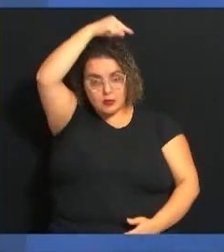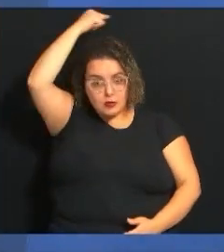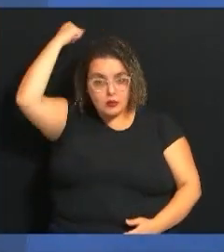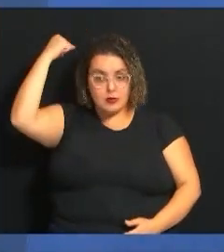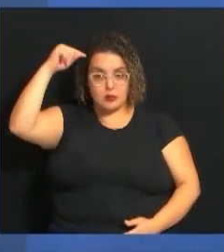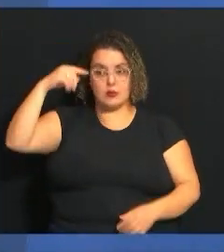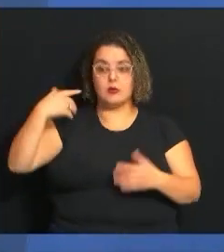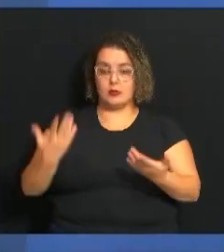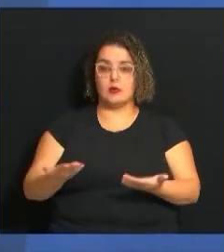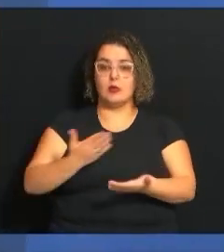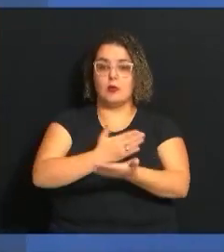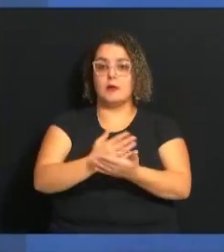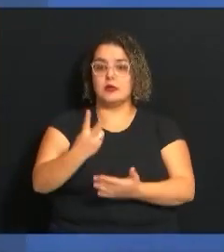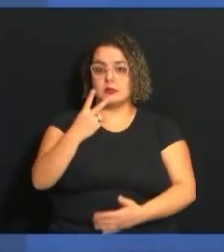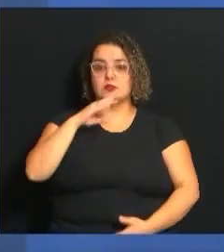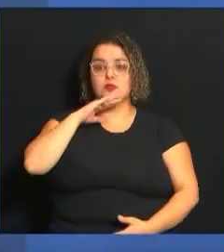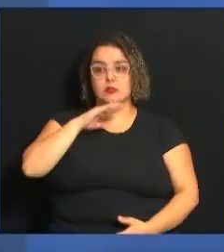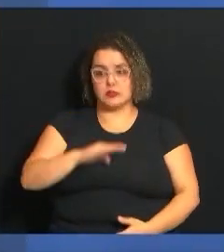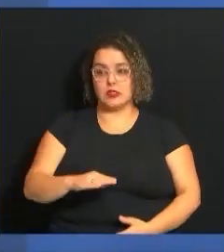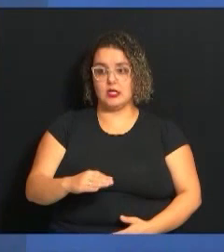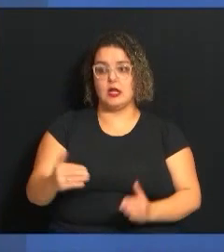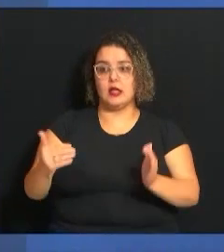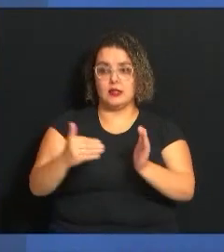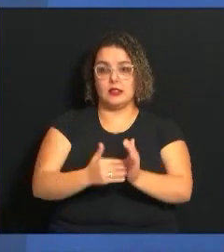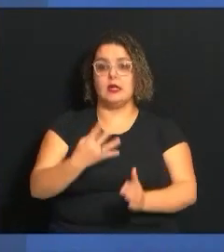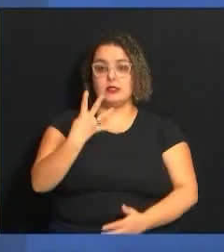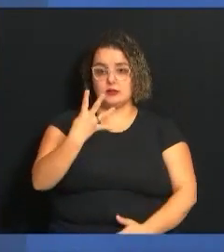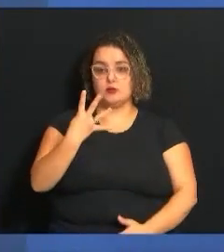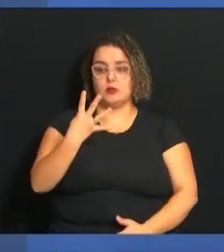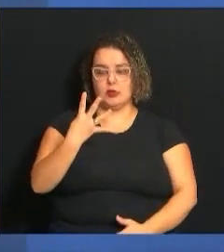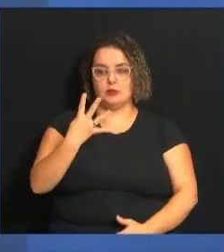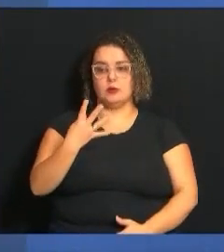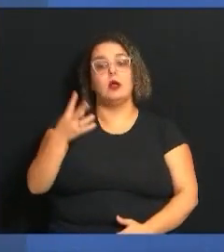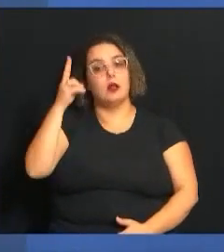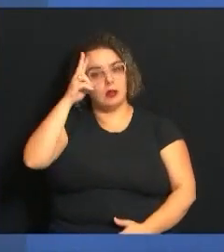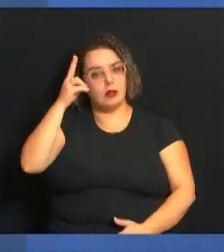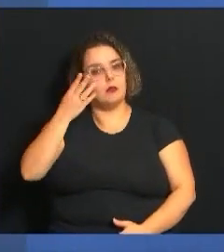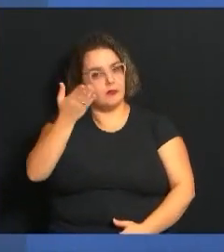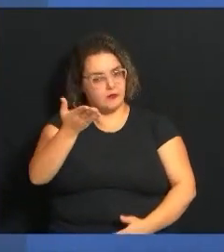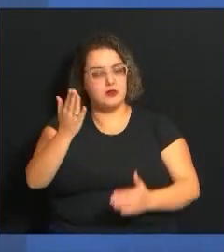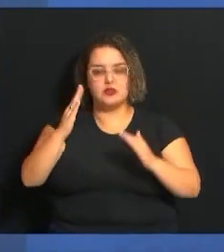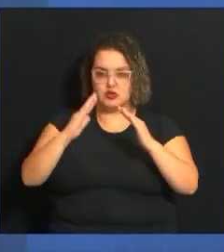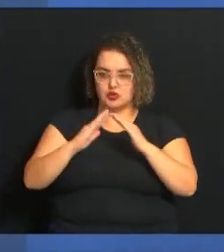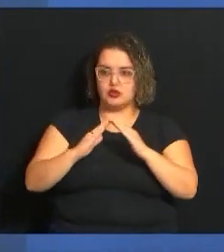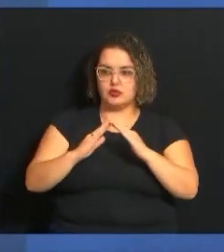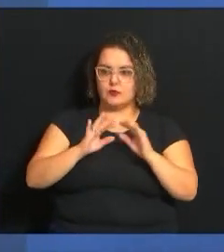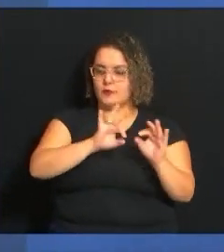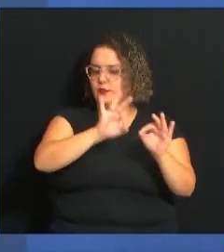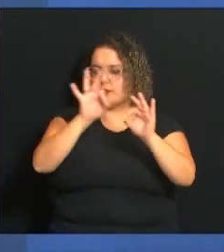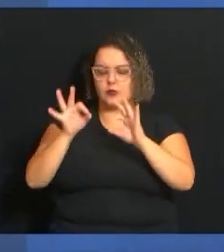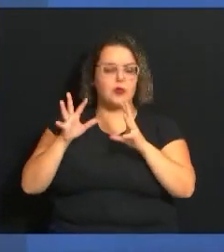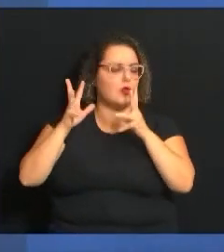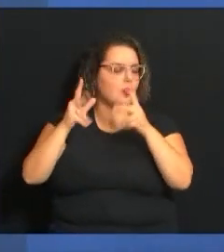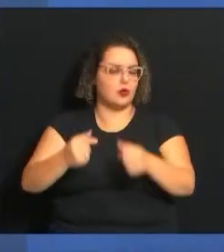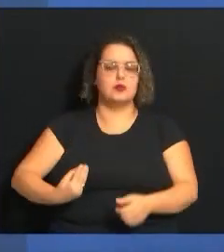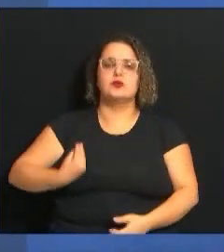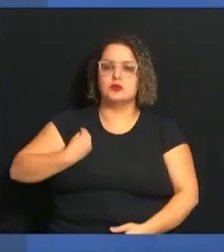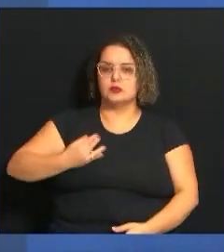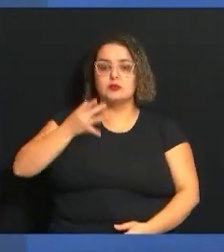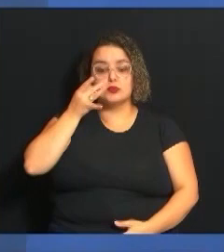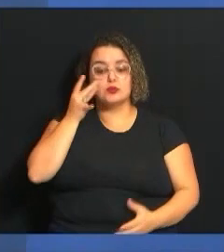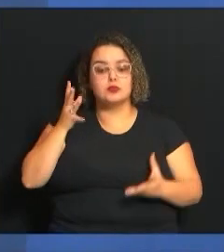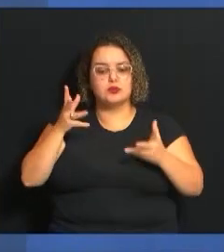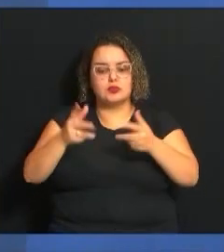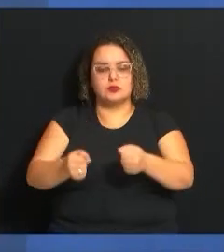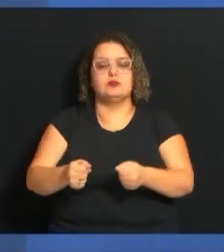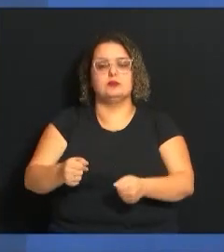Então, começa às 14h, vai até às 16h. A gente lembra que você aí de casa acompanha tudo ao vivo, na íntegra, é